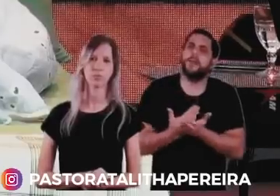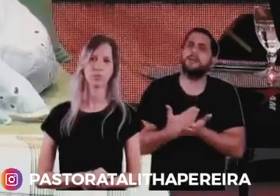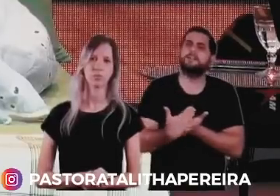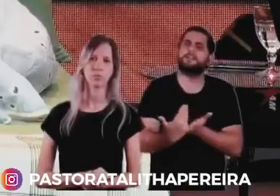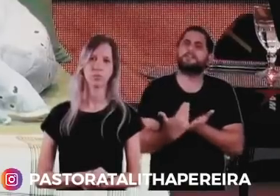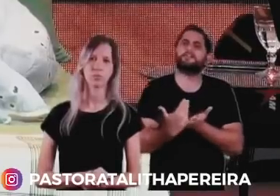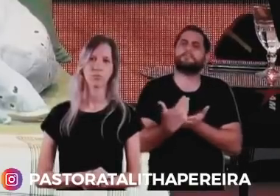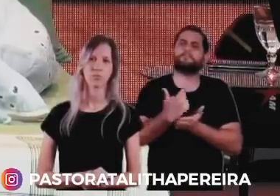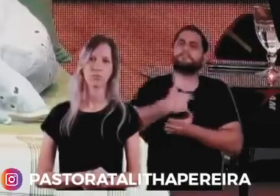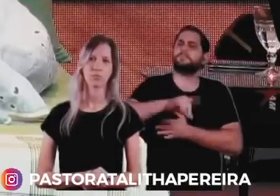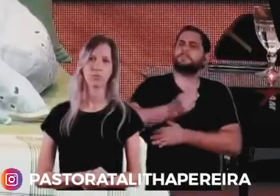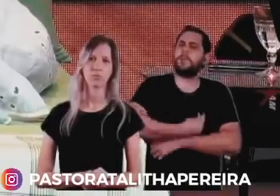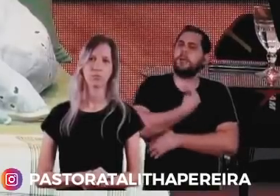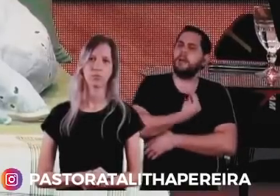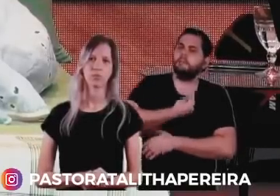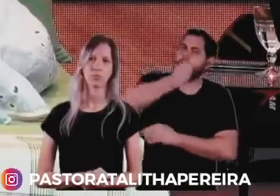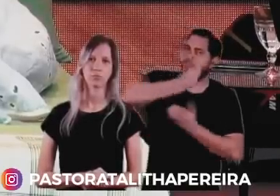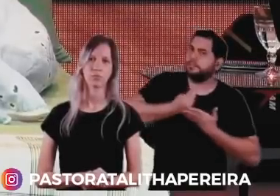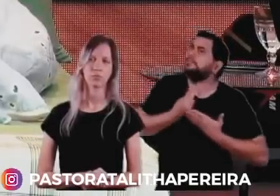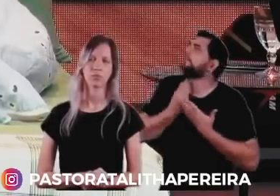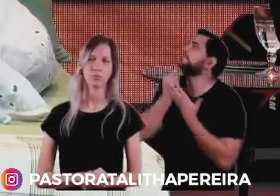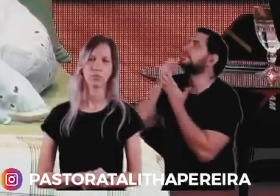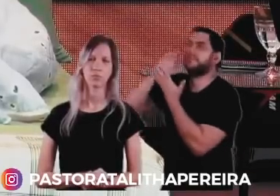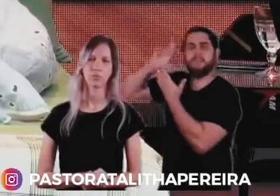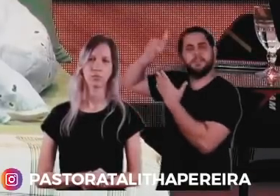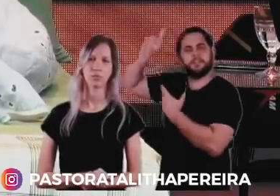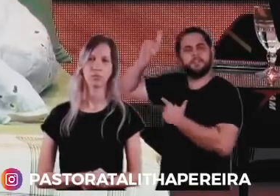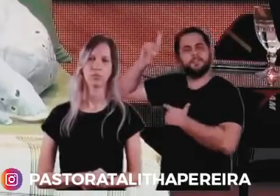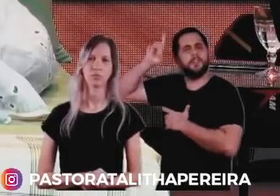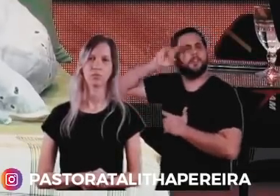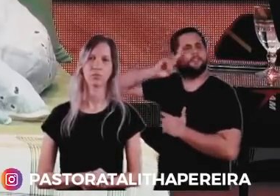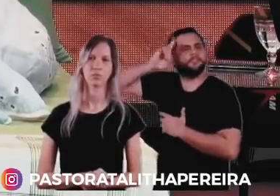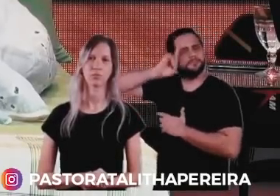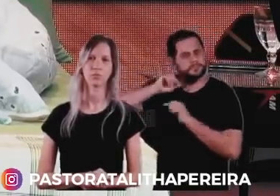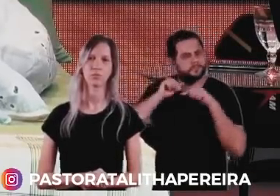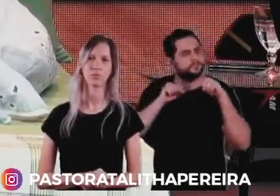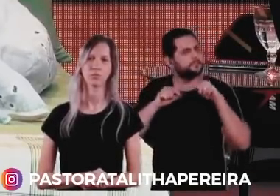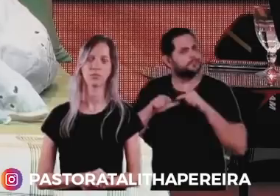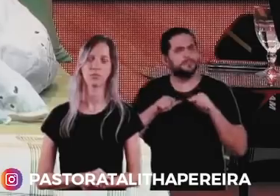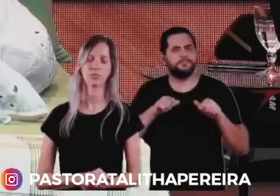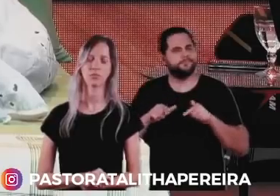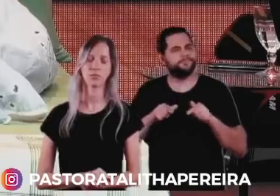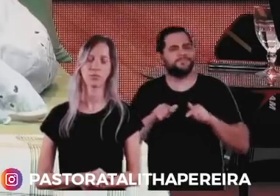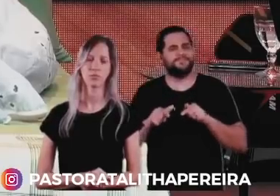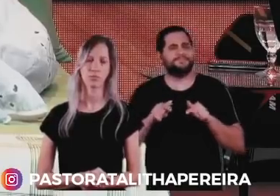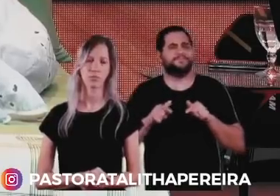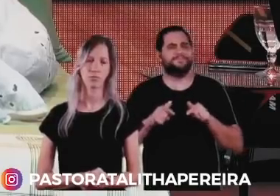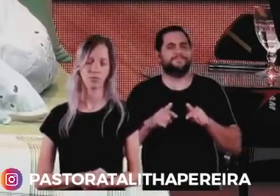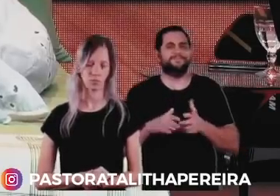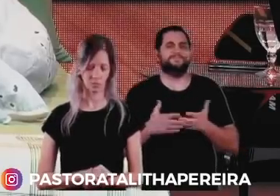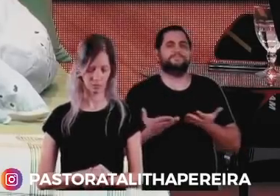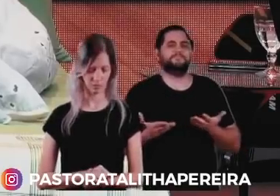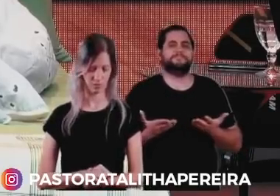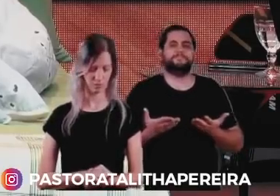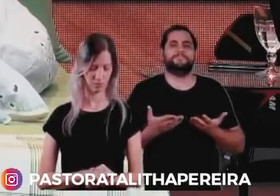né, nas mãos do Senhor, o seu dia a dia, o seu trabalho, né,